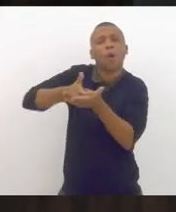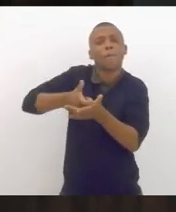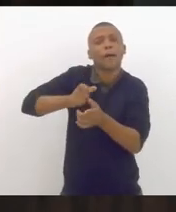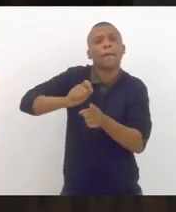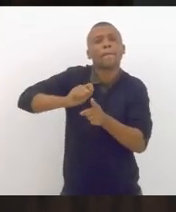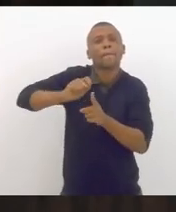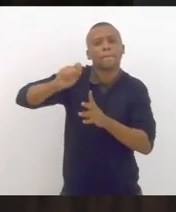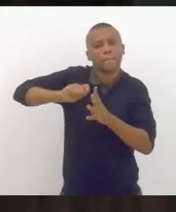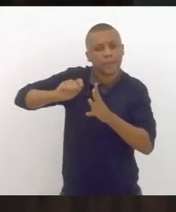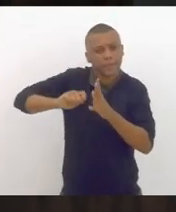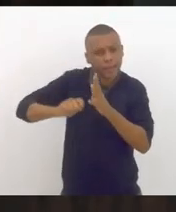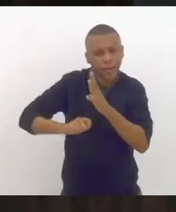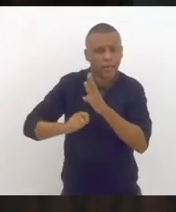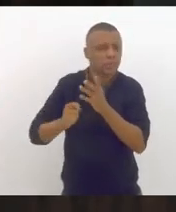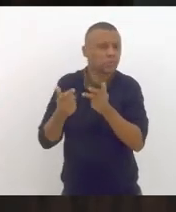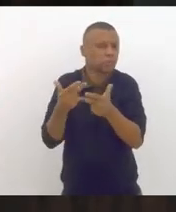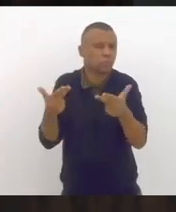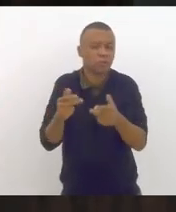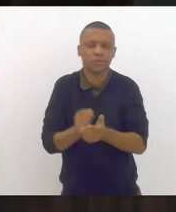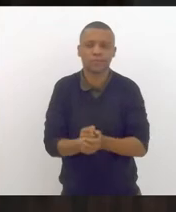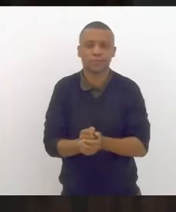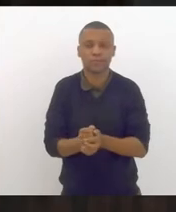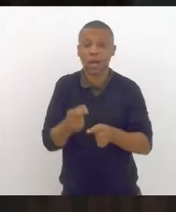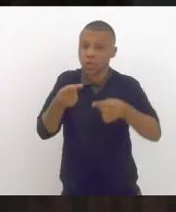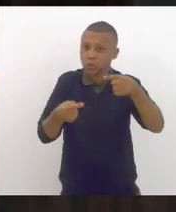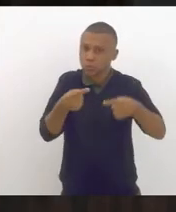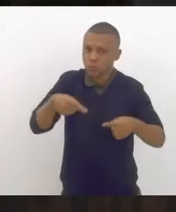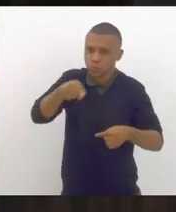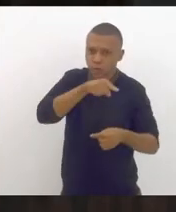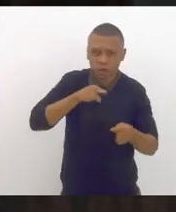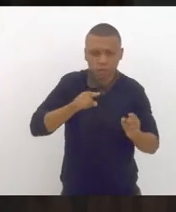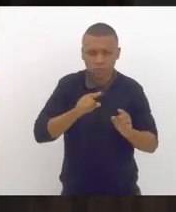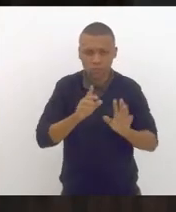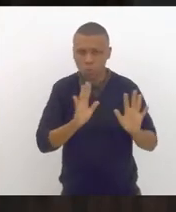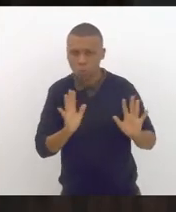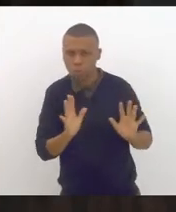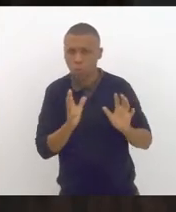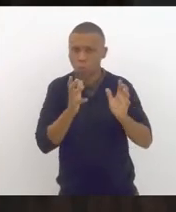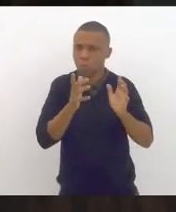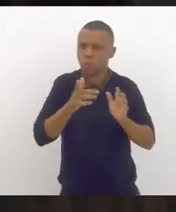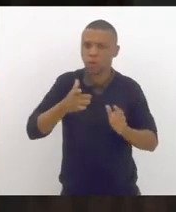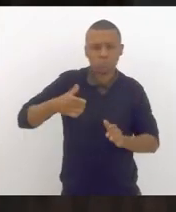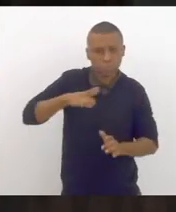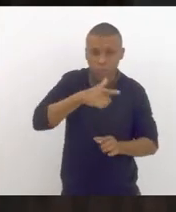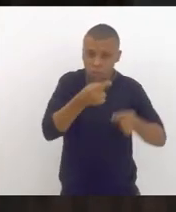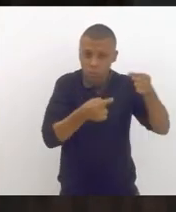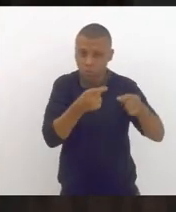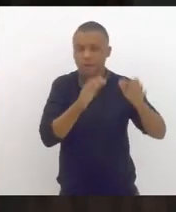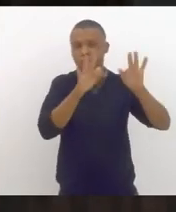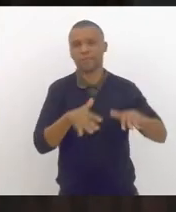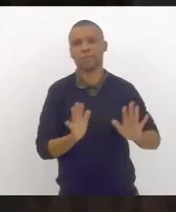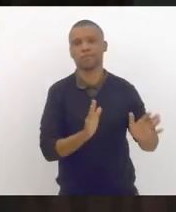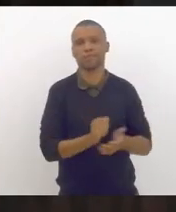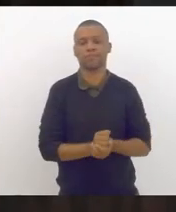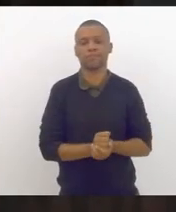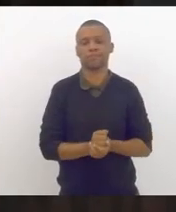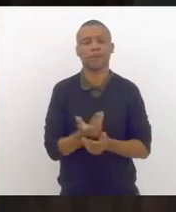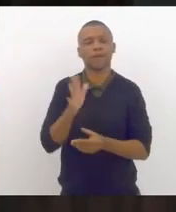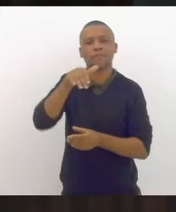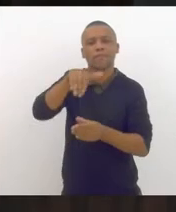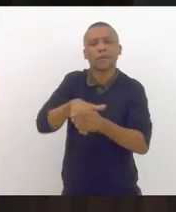Em discussão. 90, quem queira discutir, encerrada a discussão. Em votação, emenda de